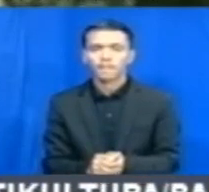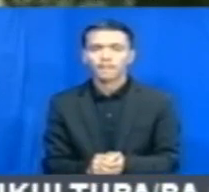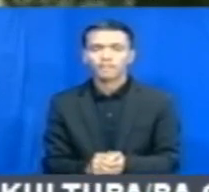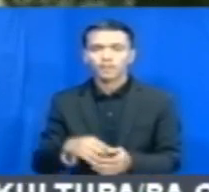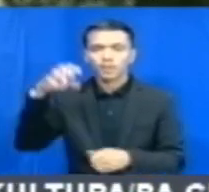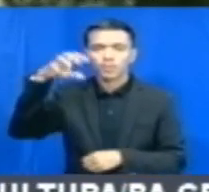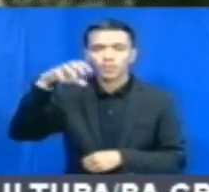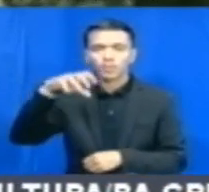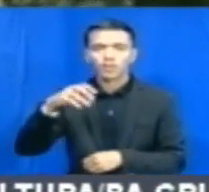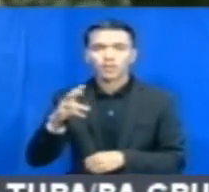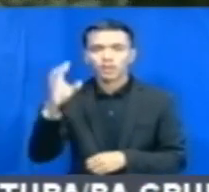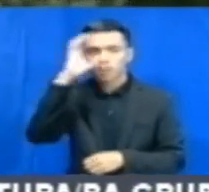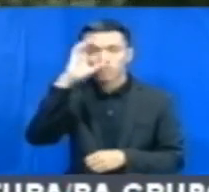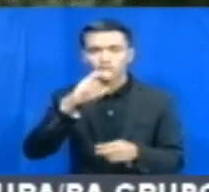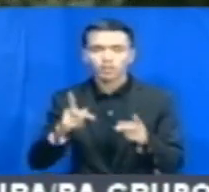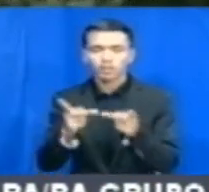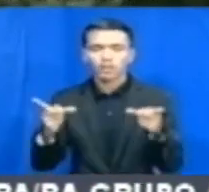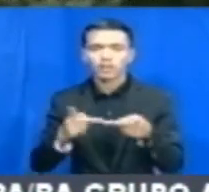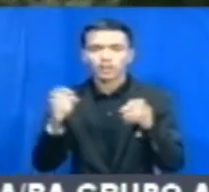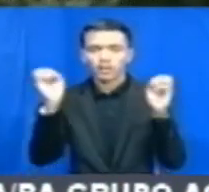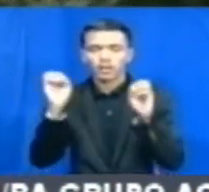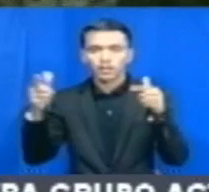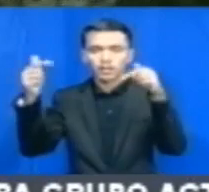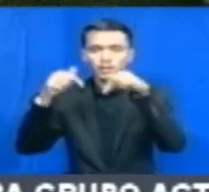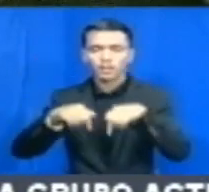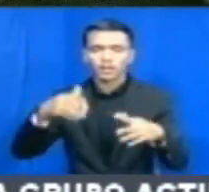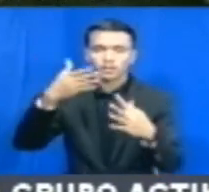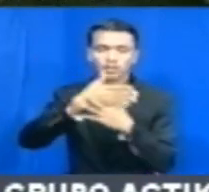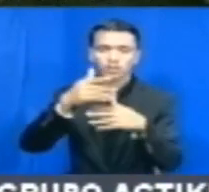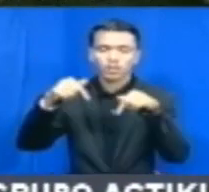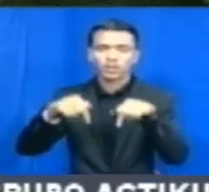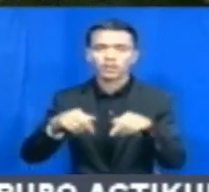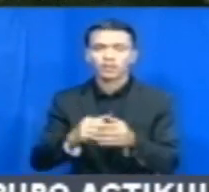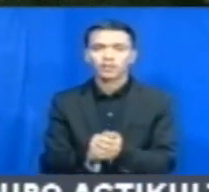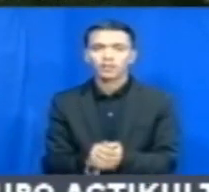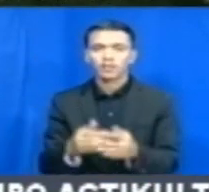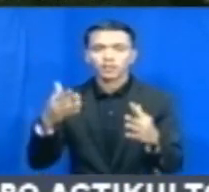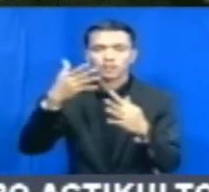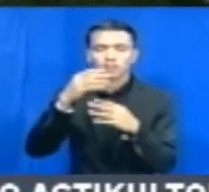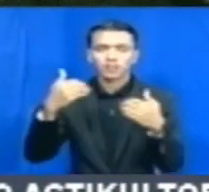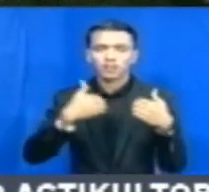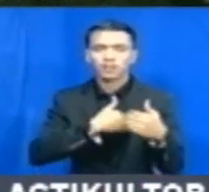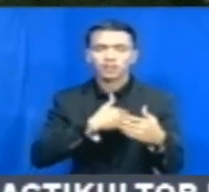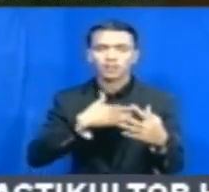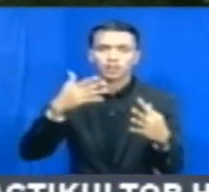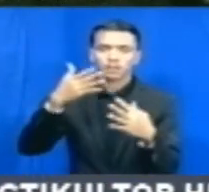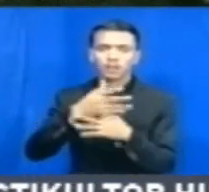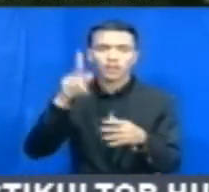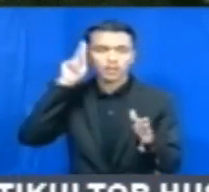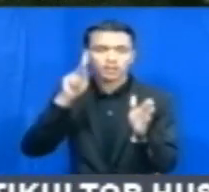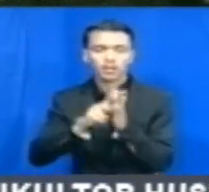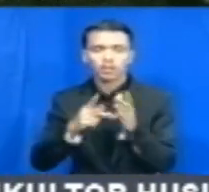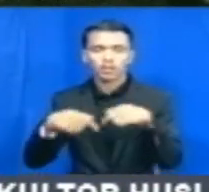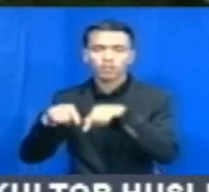udah nona nia buka fatin lah ne nia mai tamat to ene sirup tamat ya bahira mai hasai foto